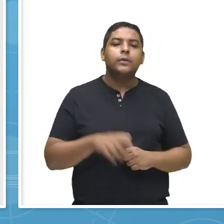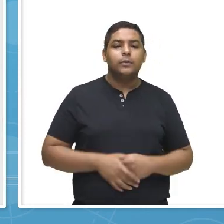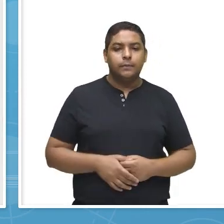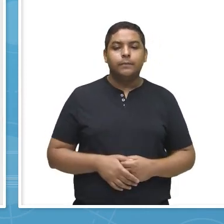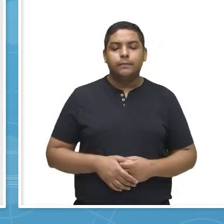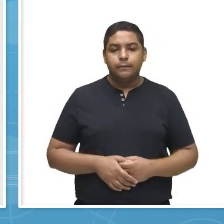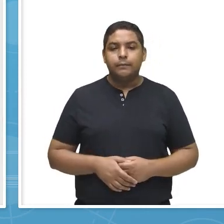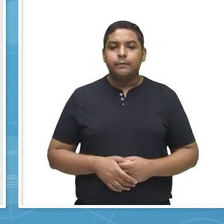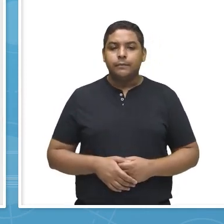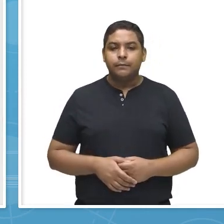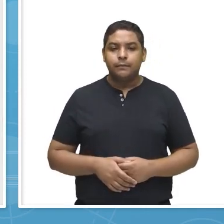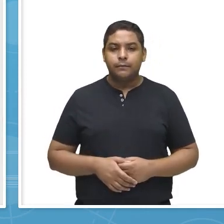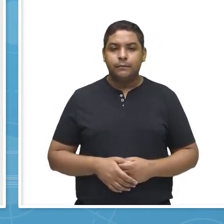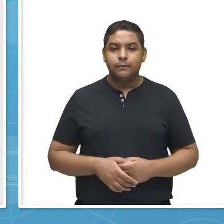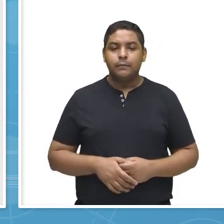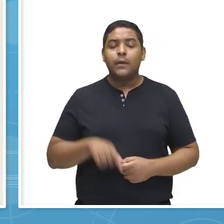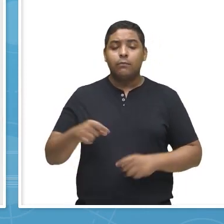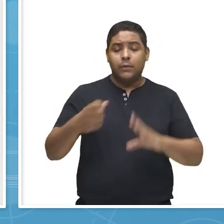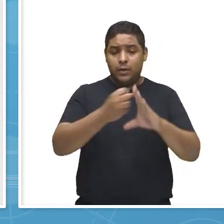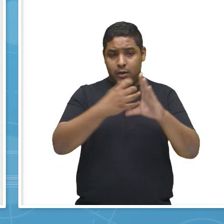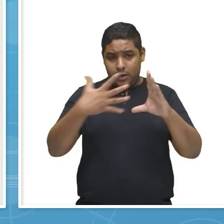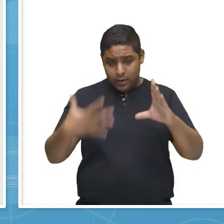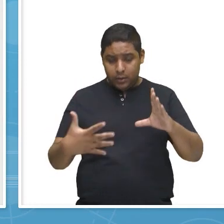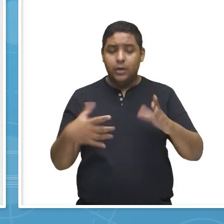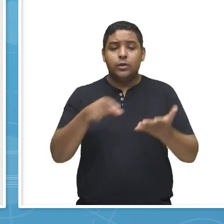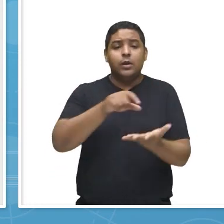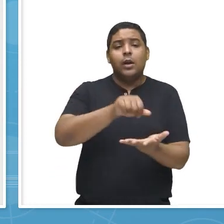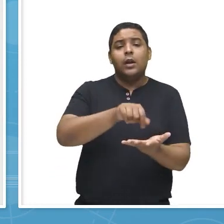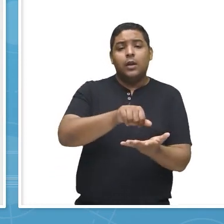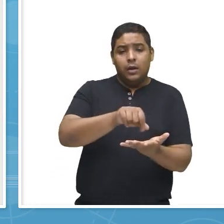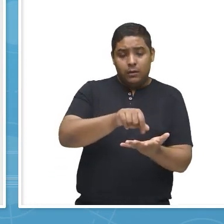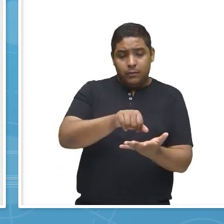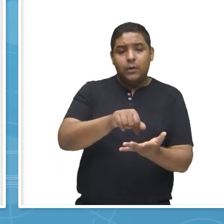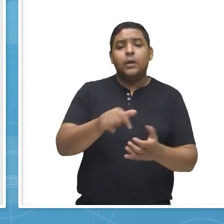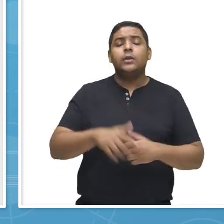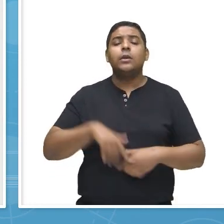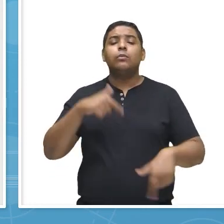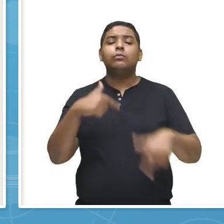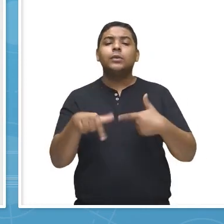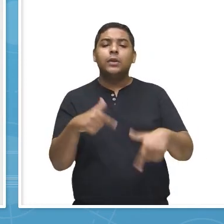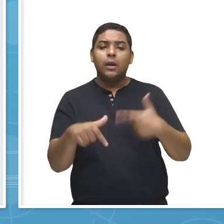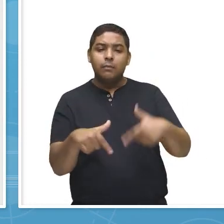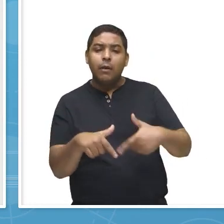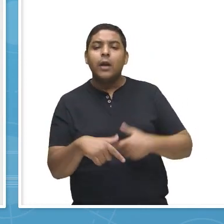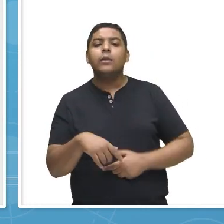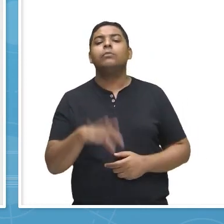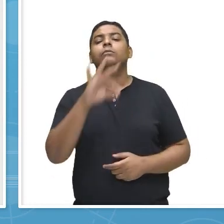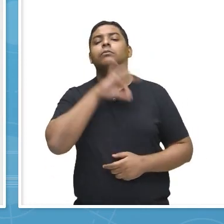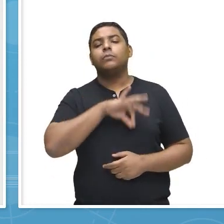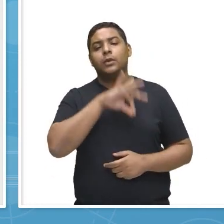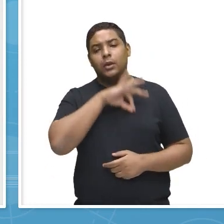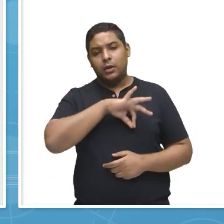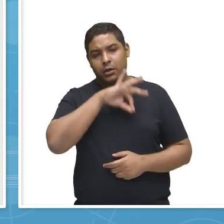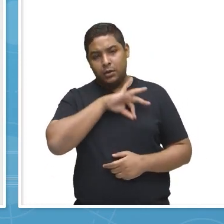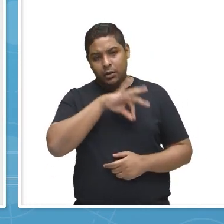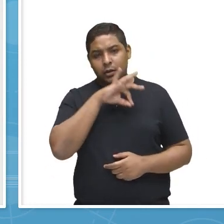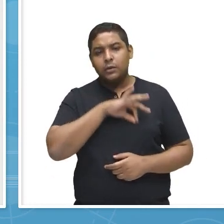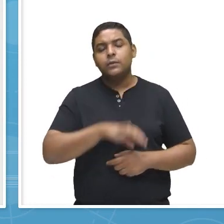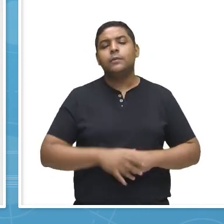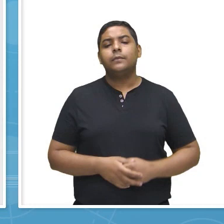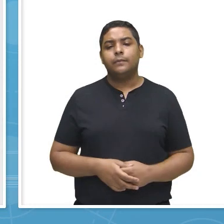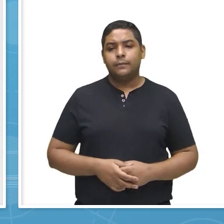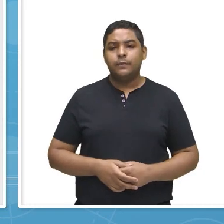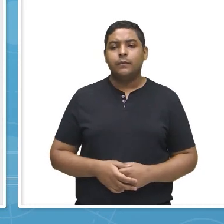justamente, né, uma característica do capitalismo, o trabalho assalariado, que nós comentamos ainda agora, tá?